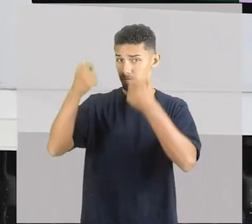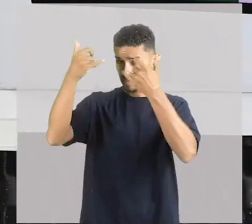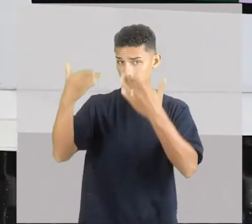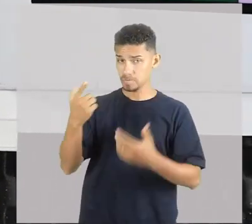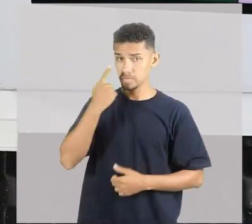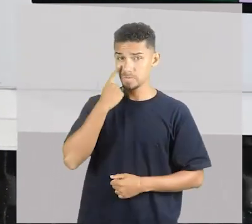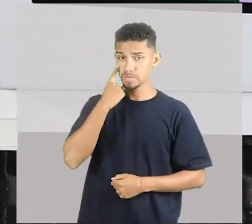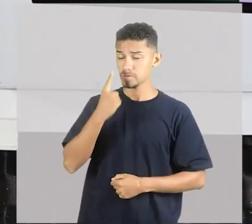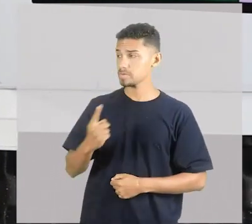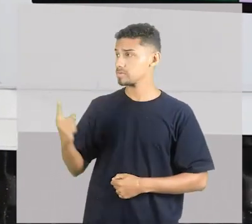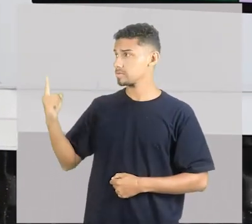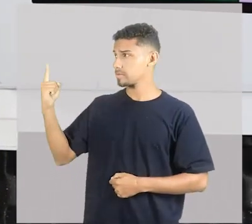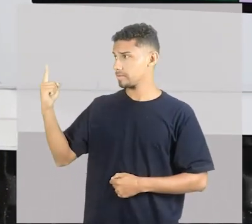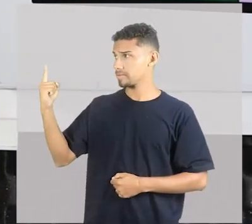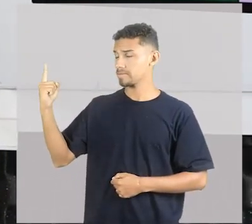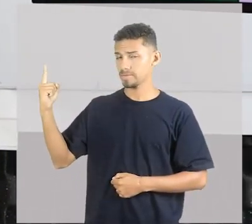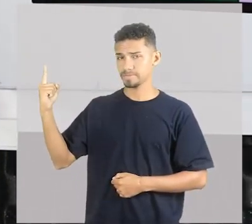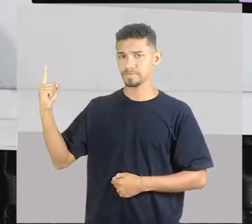hidrocarbonetos.